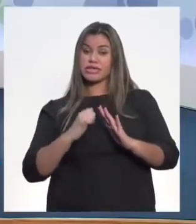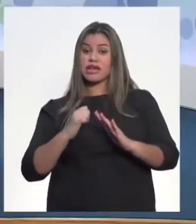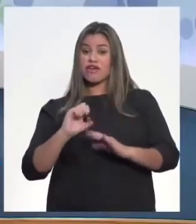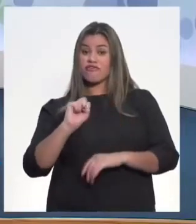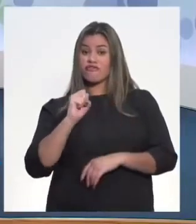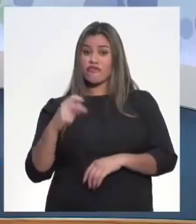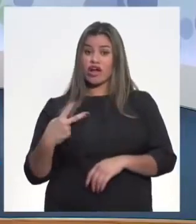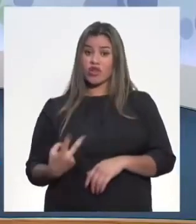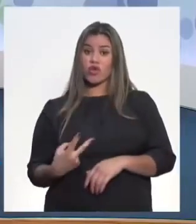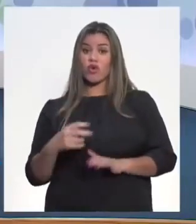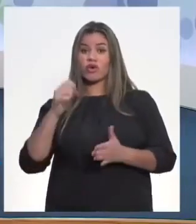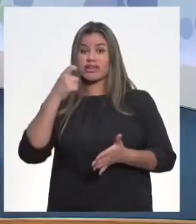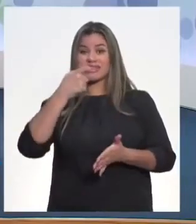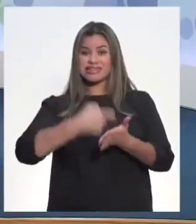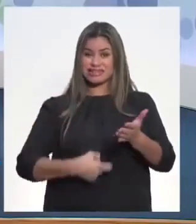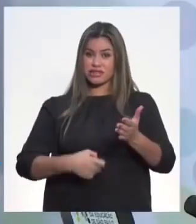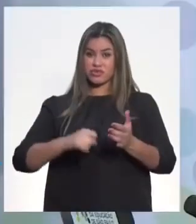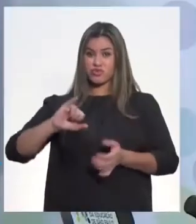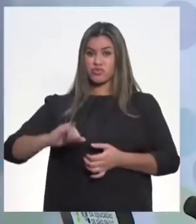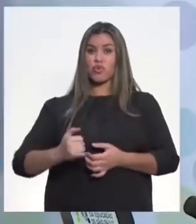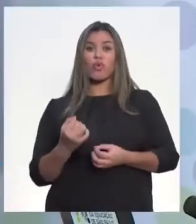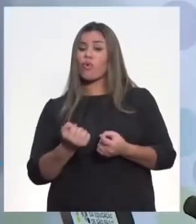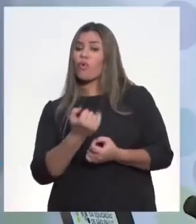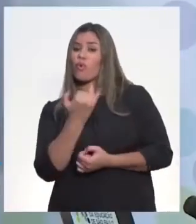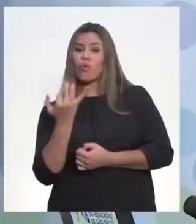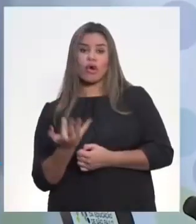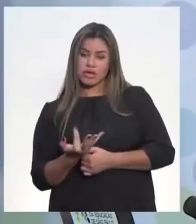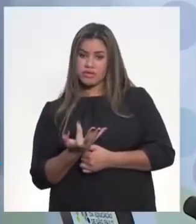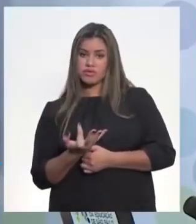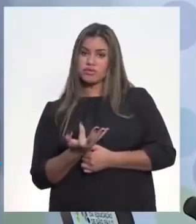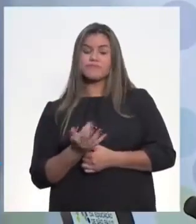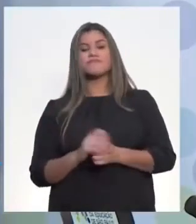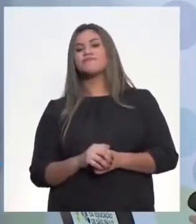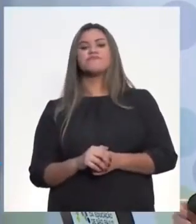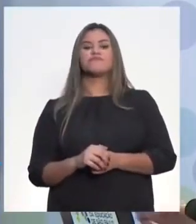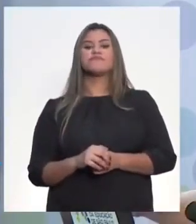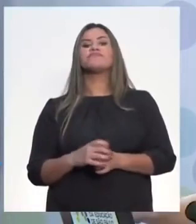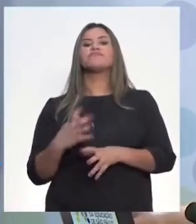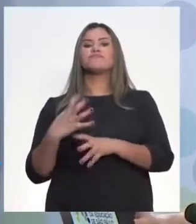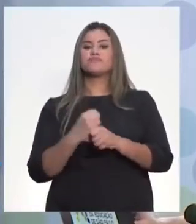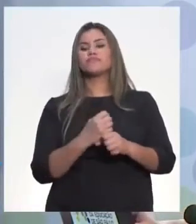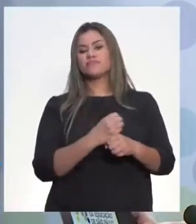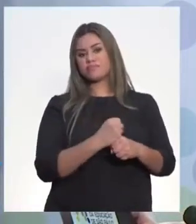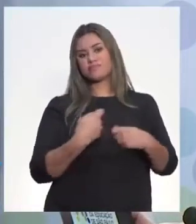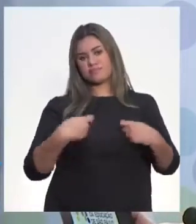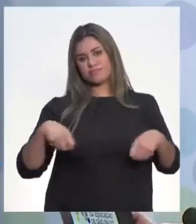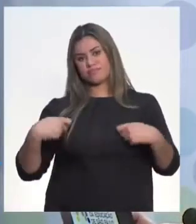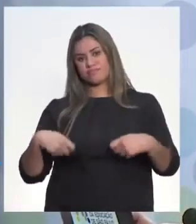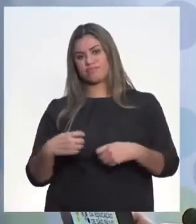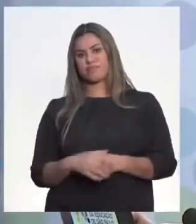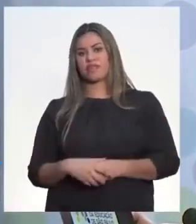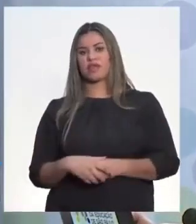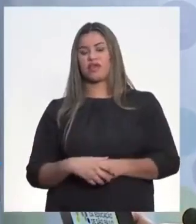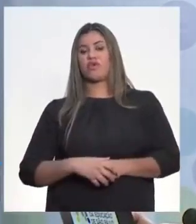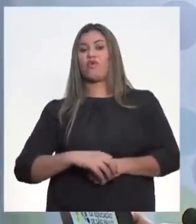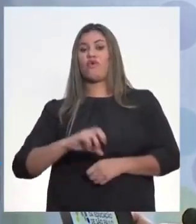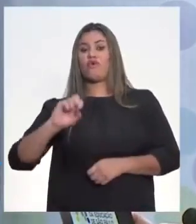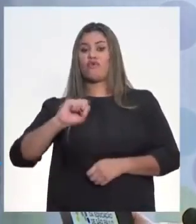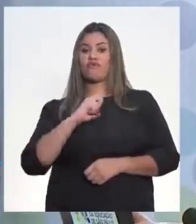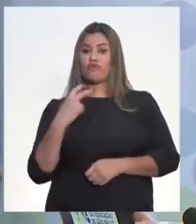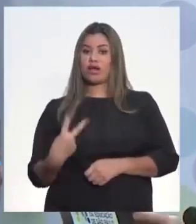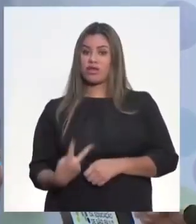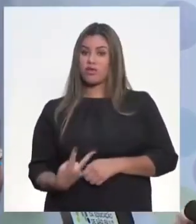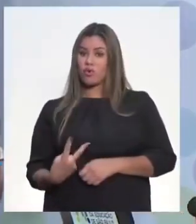Exatamente, a questão da taxa, né? Quanto que você vai pagar de taxa e aí fazer esse cálculo de aquele valor